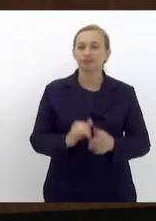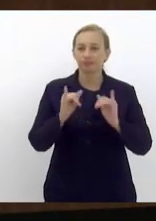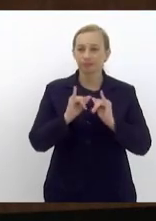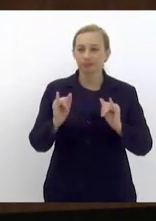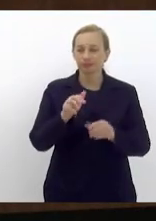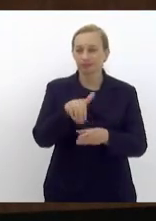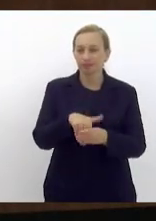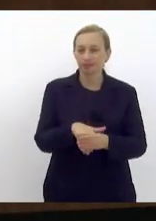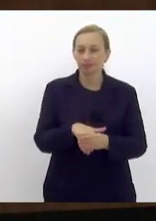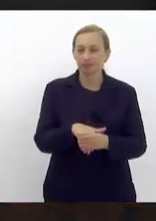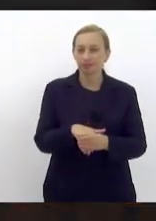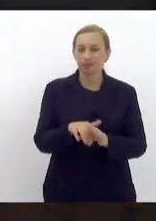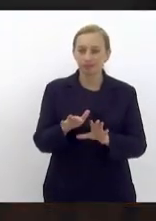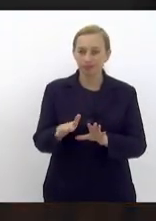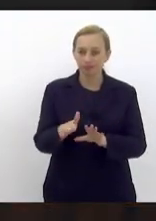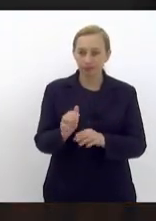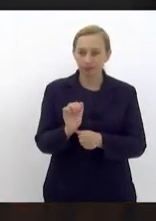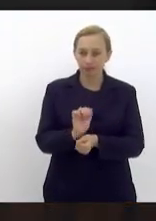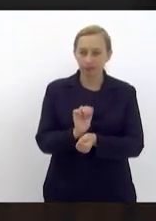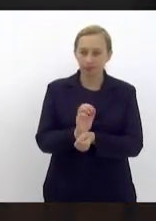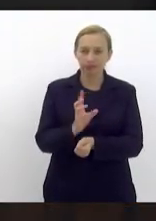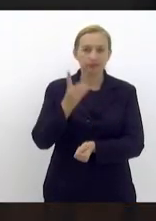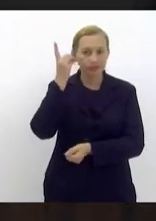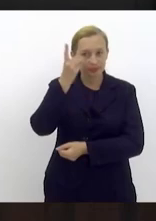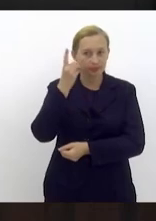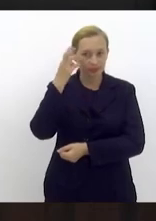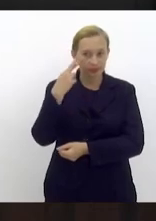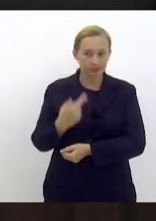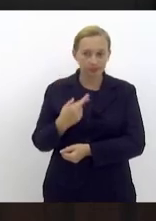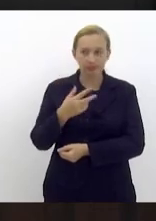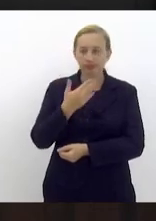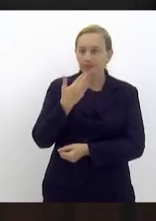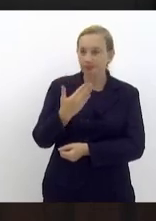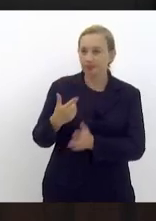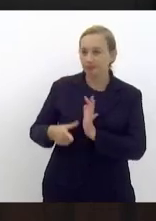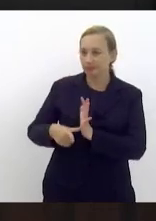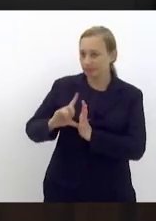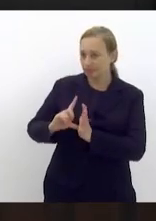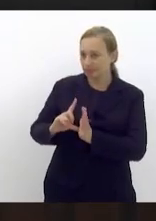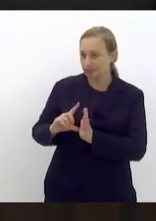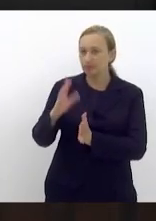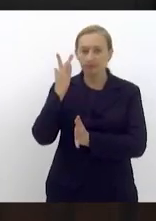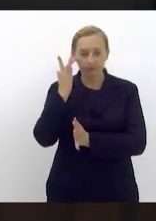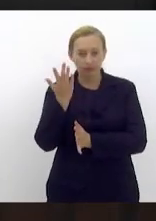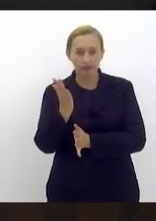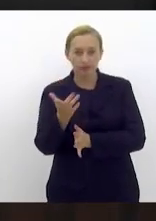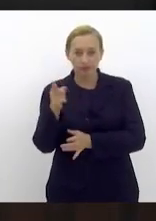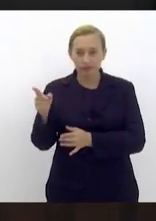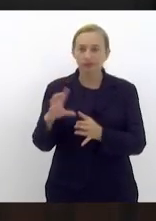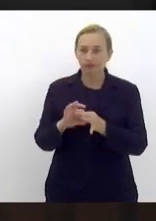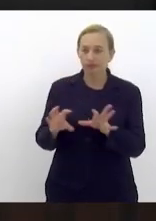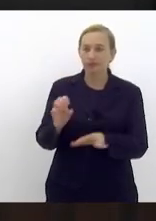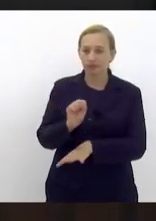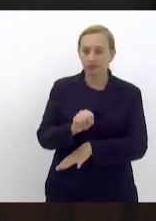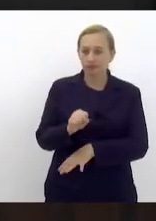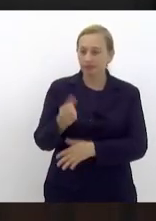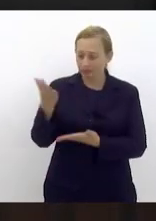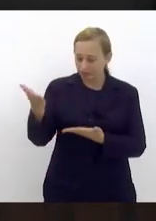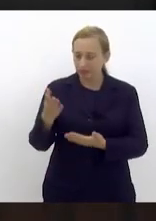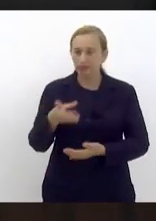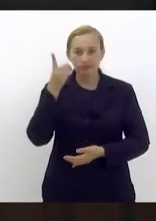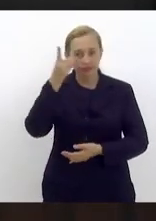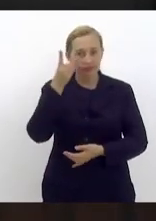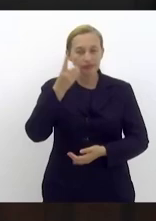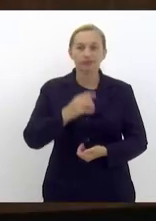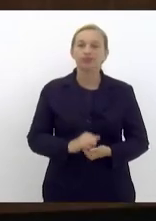Declaração. A deputada Renata tinha pedido antes, mas eu acho que ela concede sim. Por favor, por gentileza, deputado.